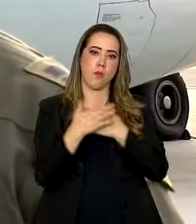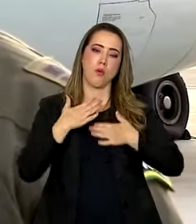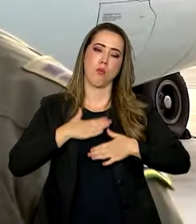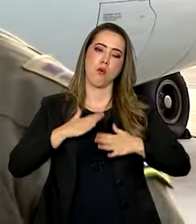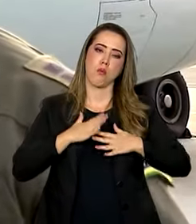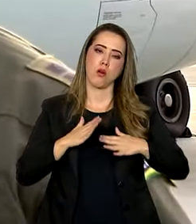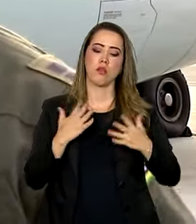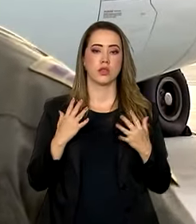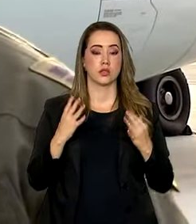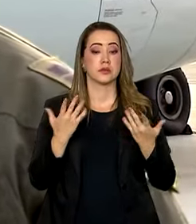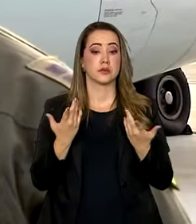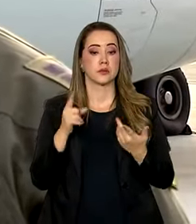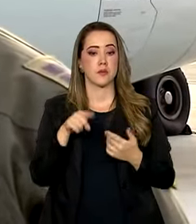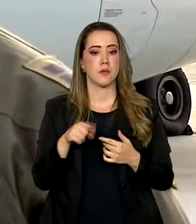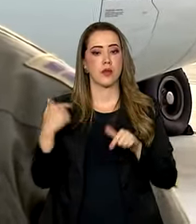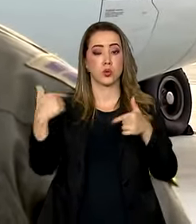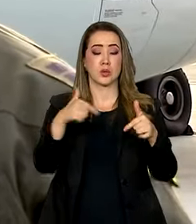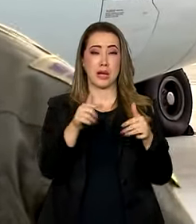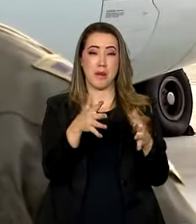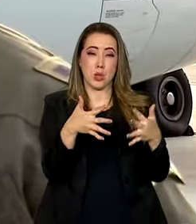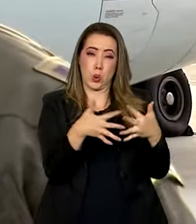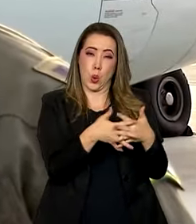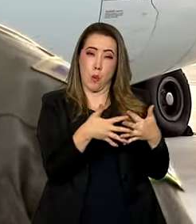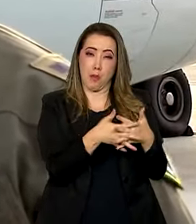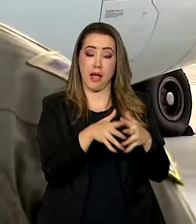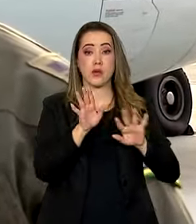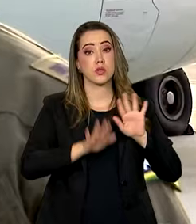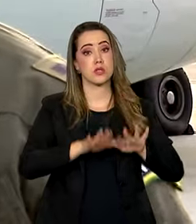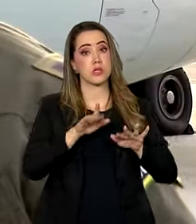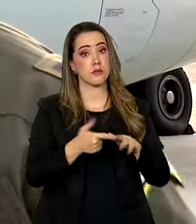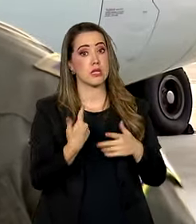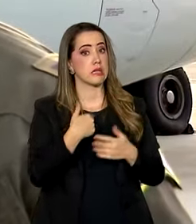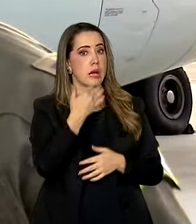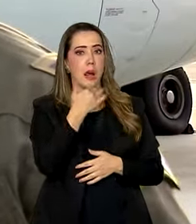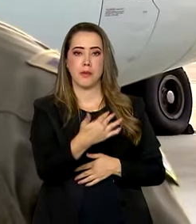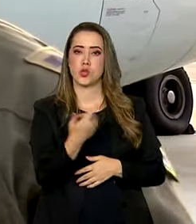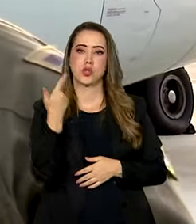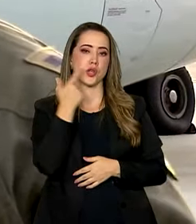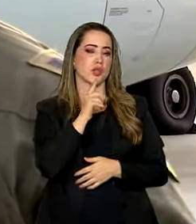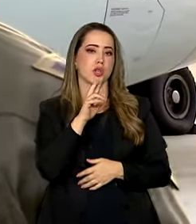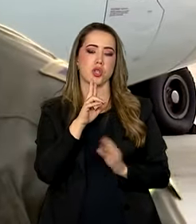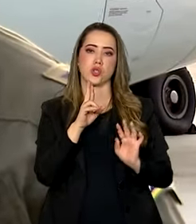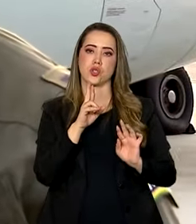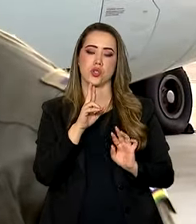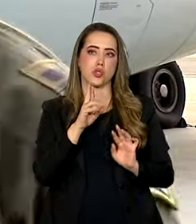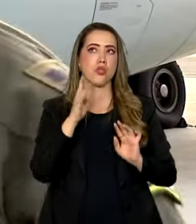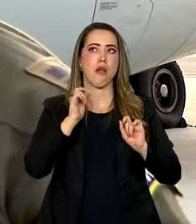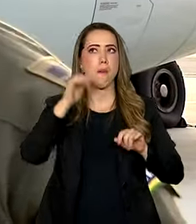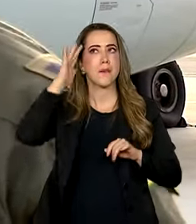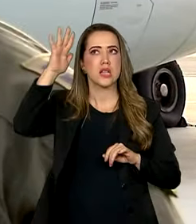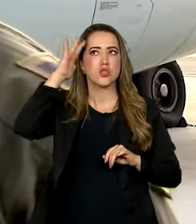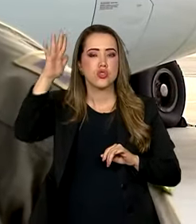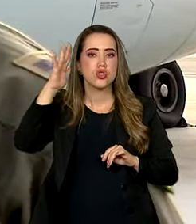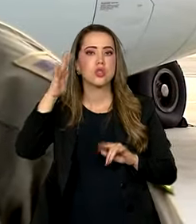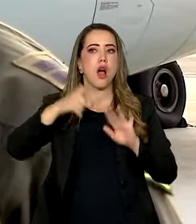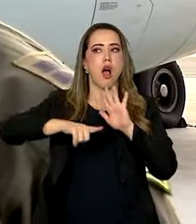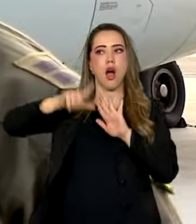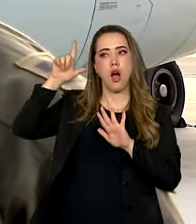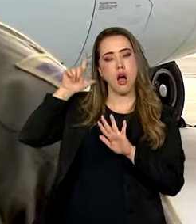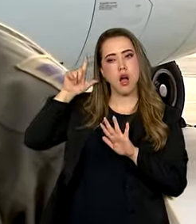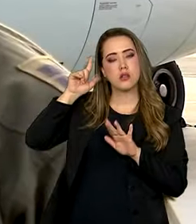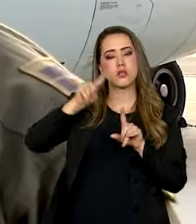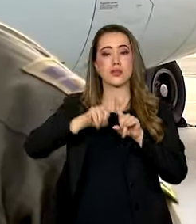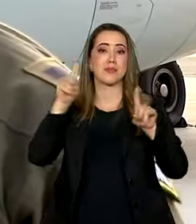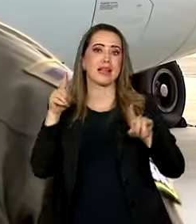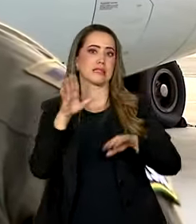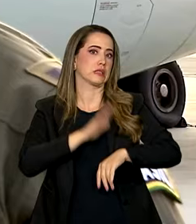missão complexa como essa, muitas vezes há demandas que nós não conseguimos previamente imaginar. Todas as aeronaves da Força